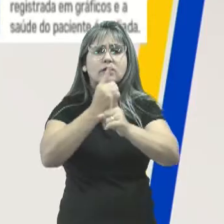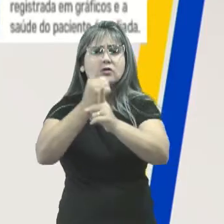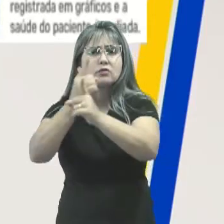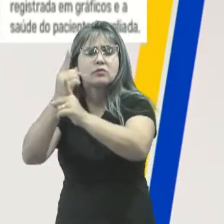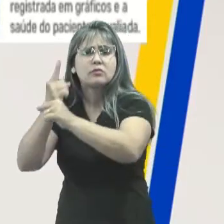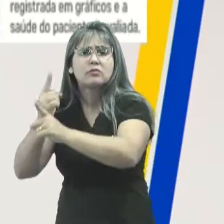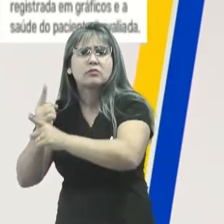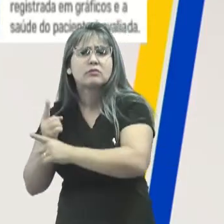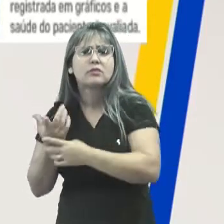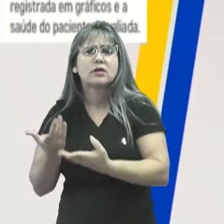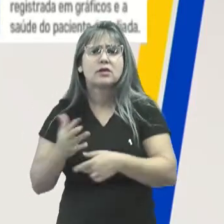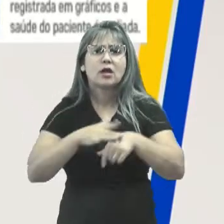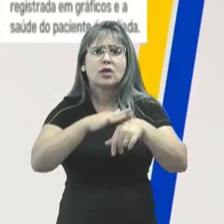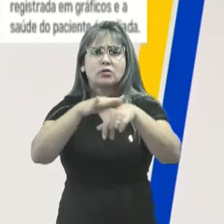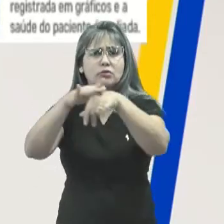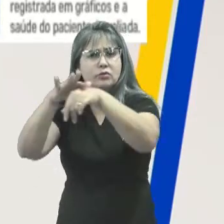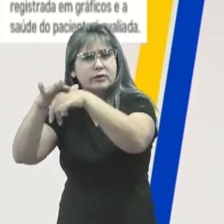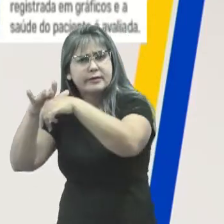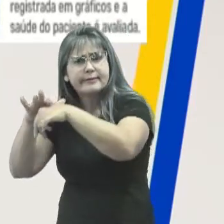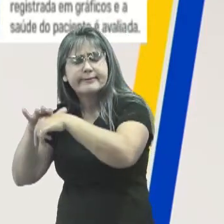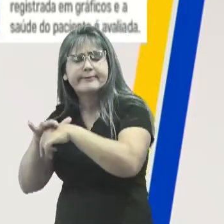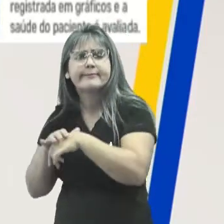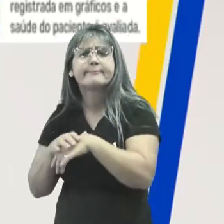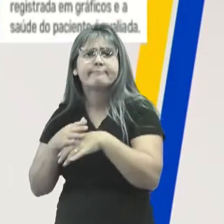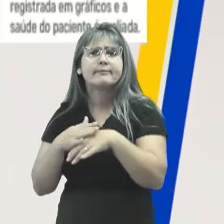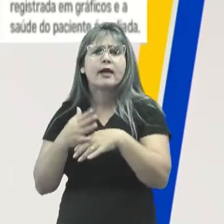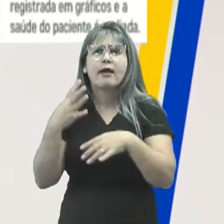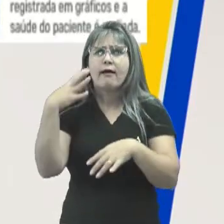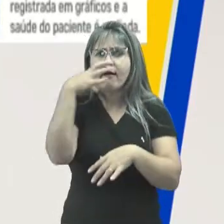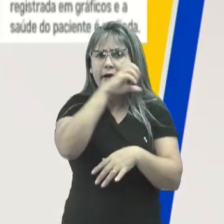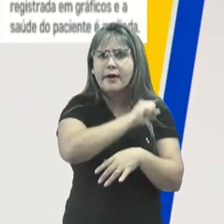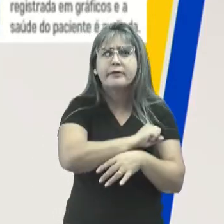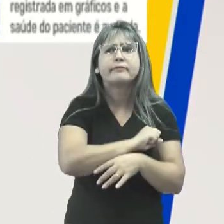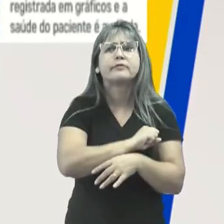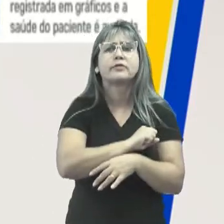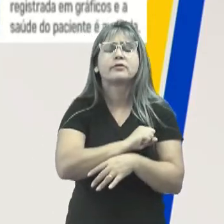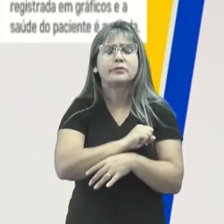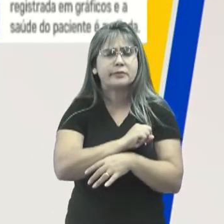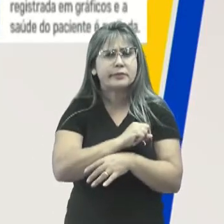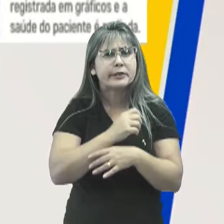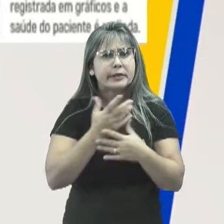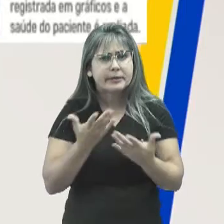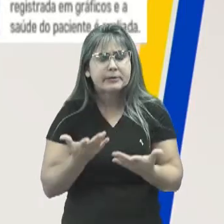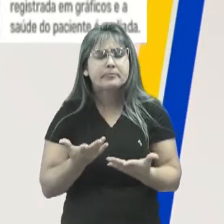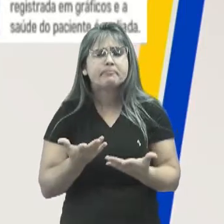aí do coronavírus, que foi os diagnósticos cada vez mais foram diminuindo